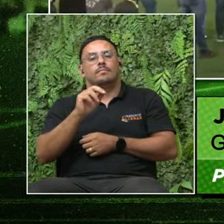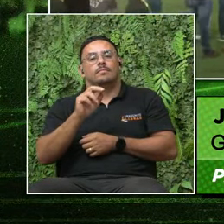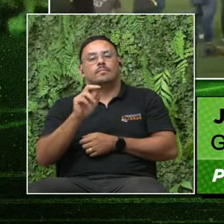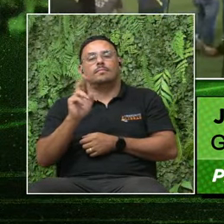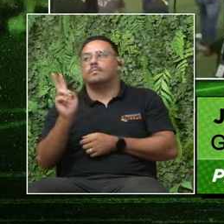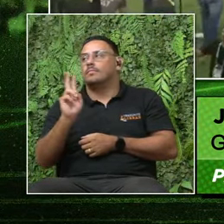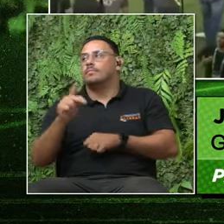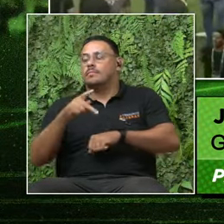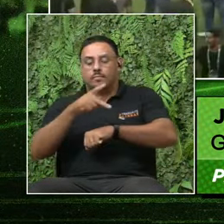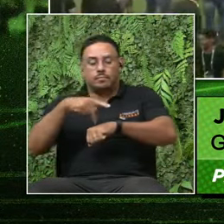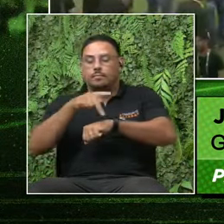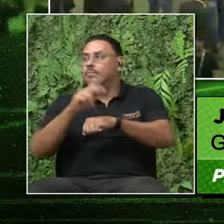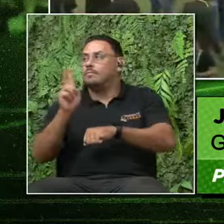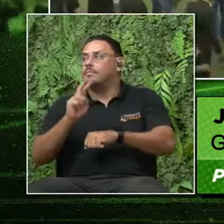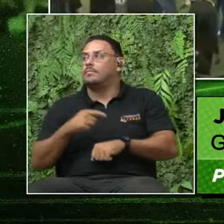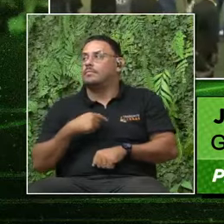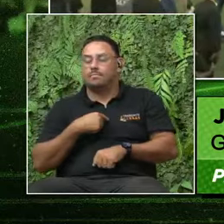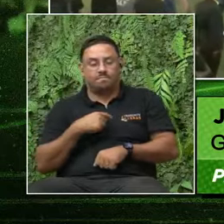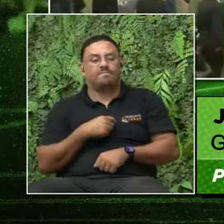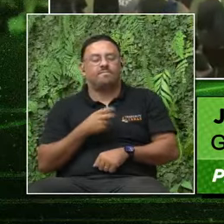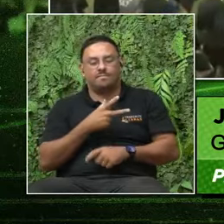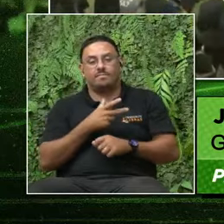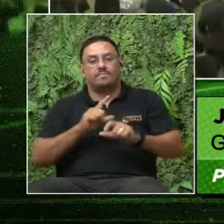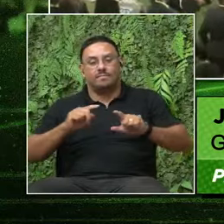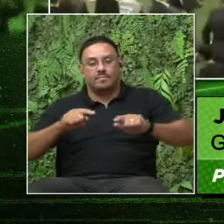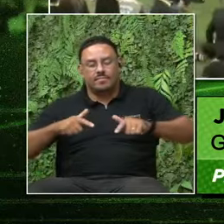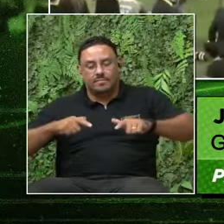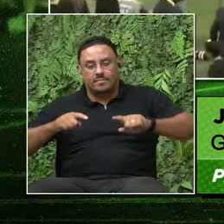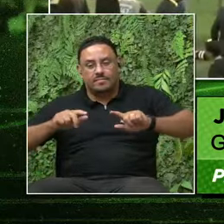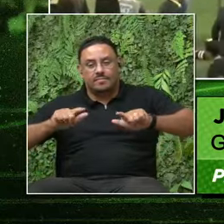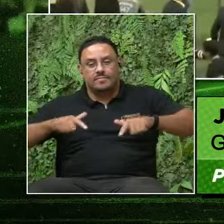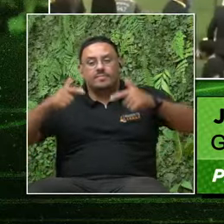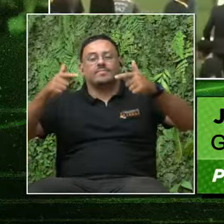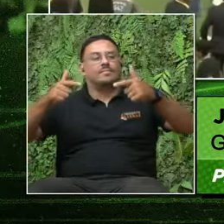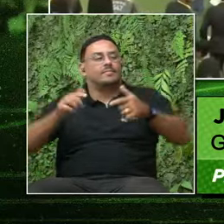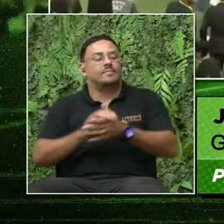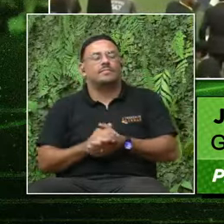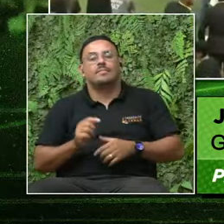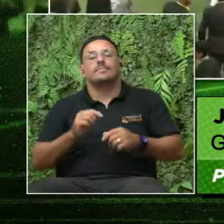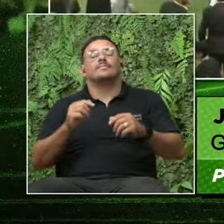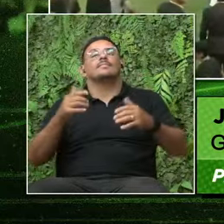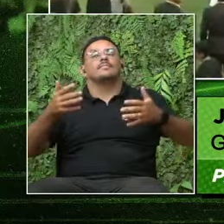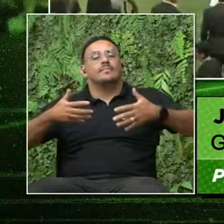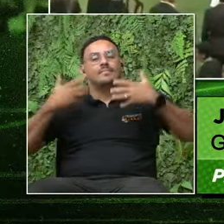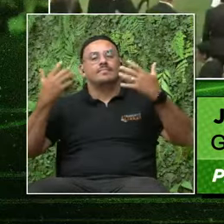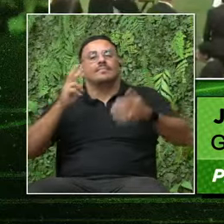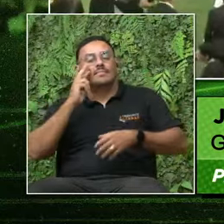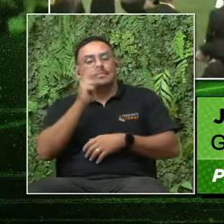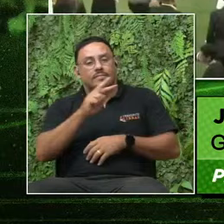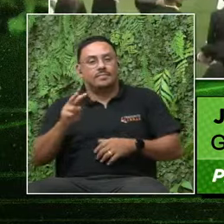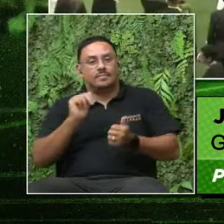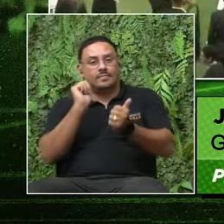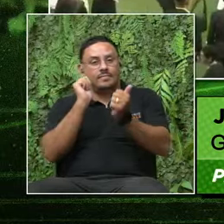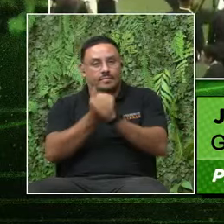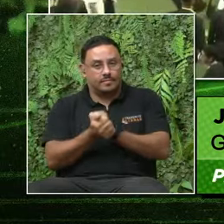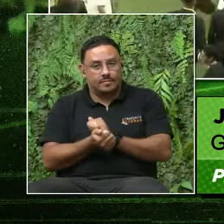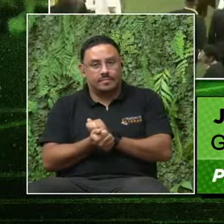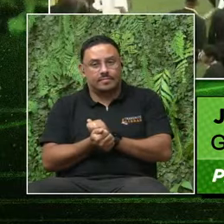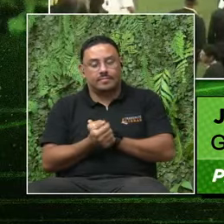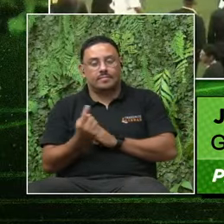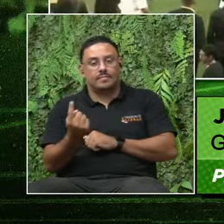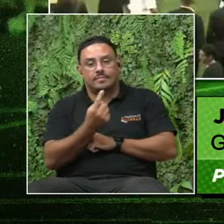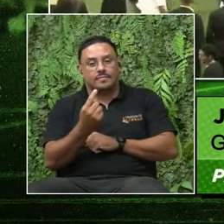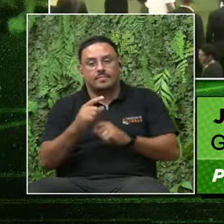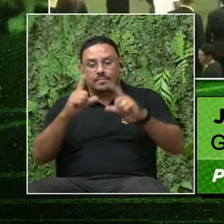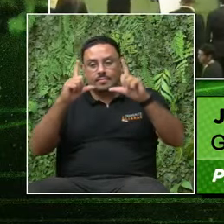hein V pé quente lá pé quente aqui n só alegria só alegria vamos ver os jogadores estão por ali